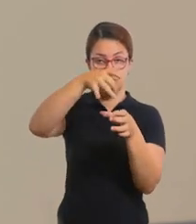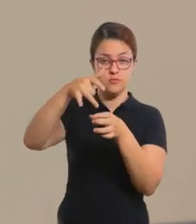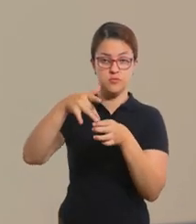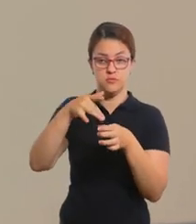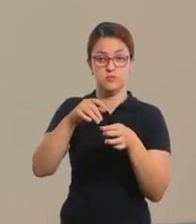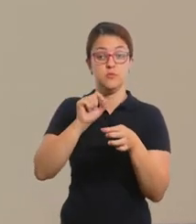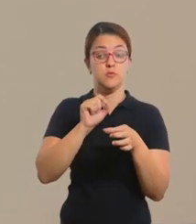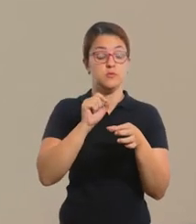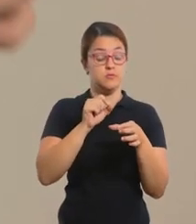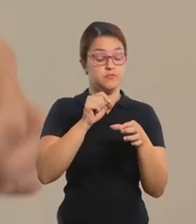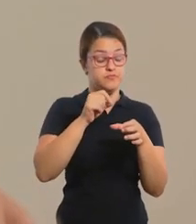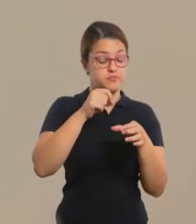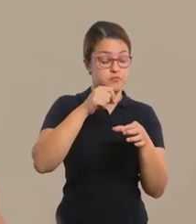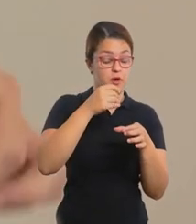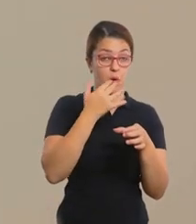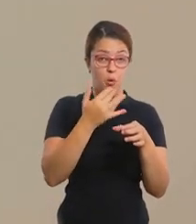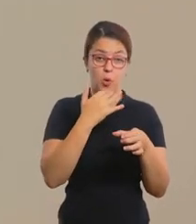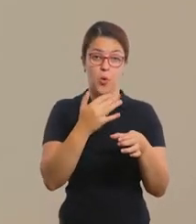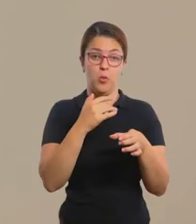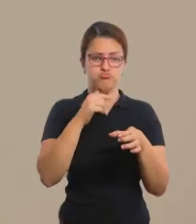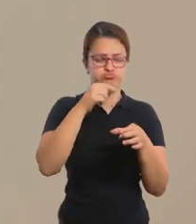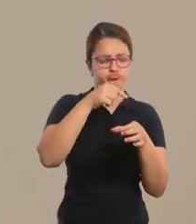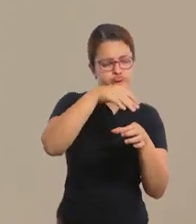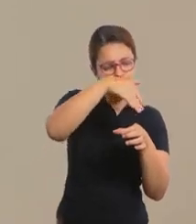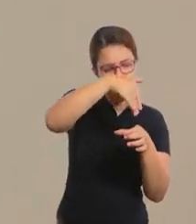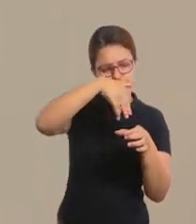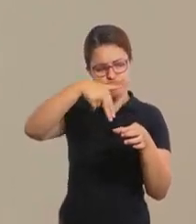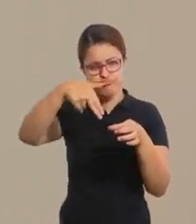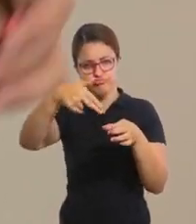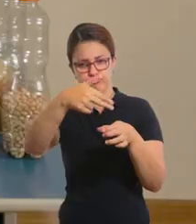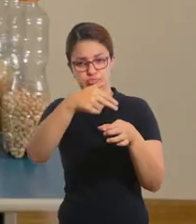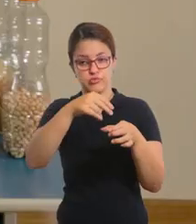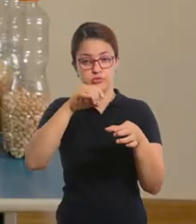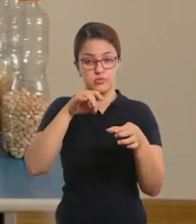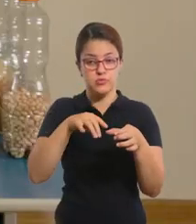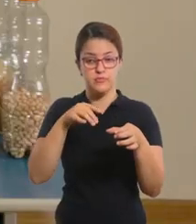coloquei algumas cores e fiz só no tamanho das hastes flexíveis.